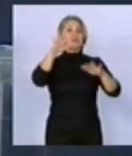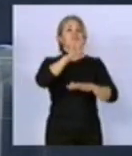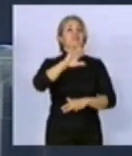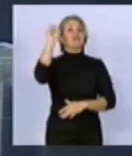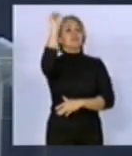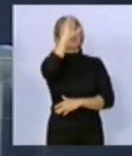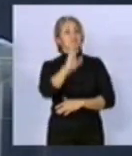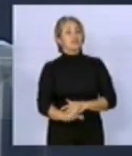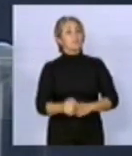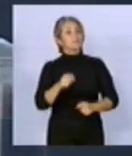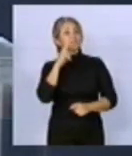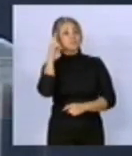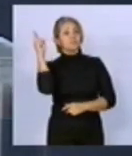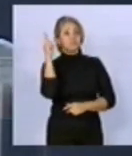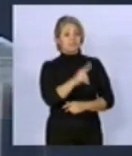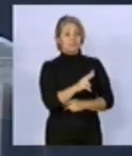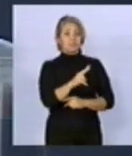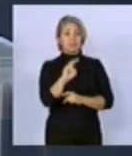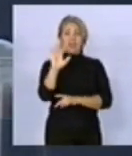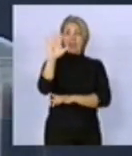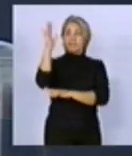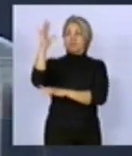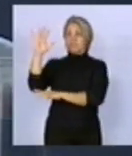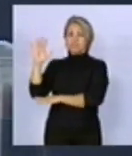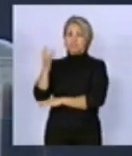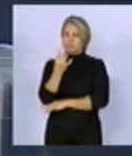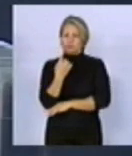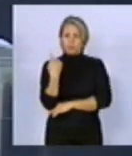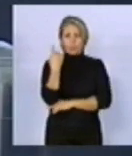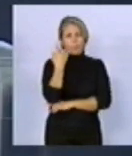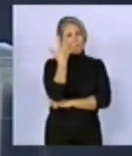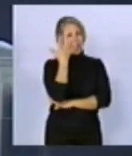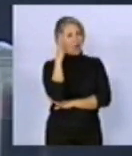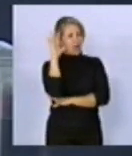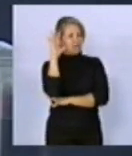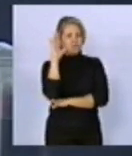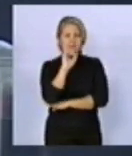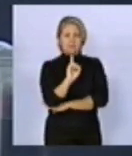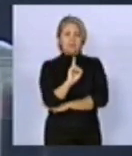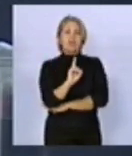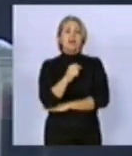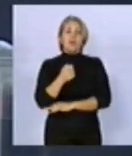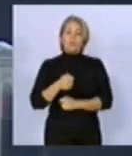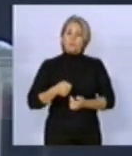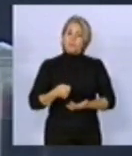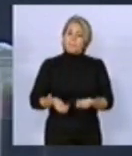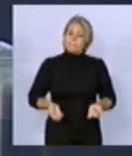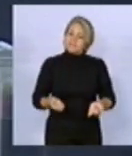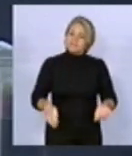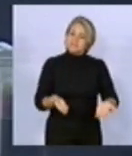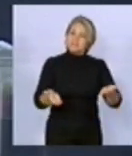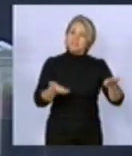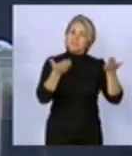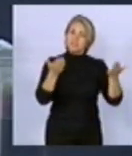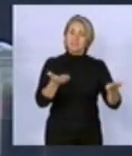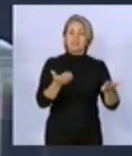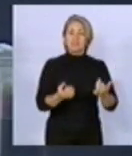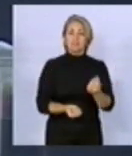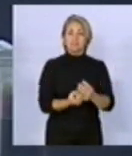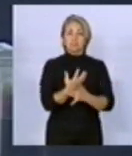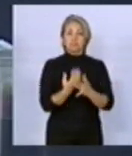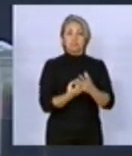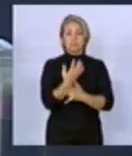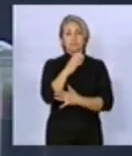floresta e não apenas uma árvore o uso do etanol deve ser incentivado porque é um combustível mais limpo mais